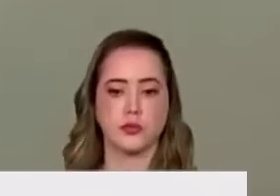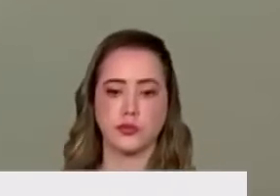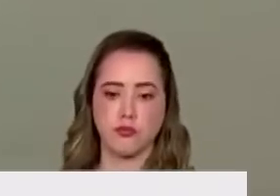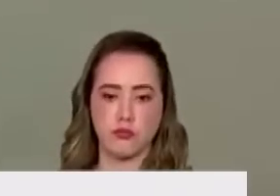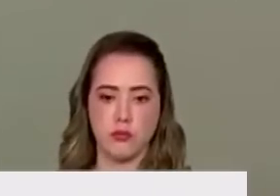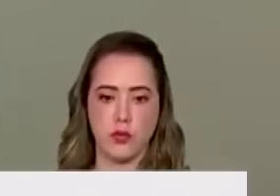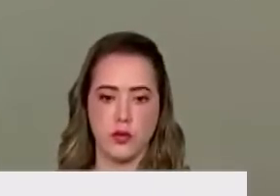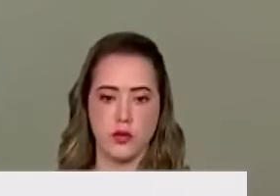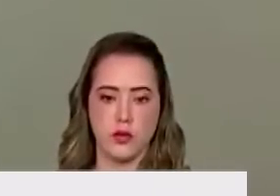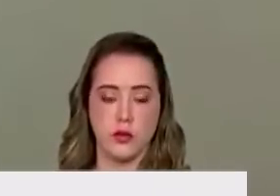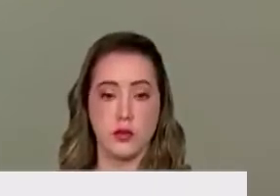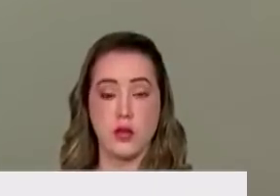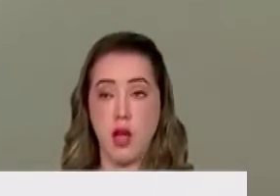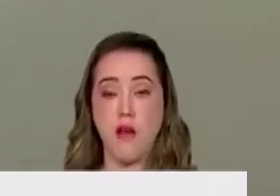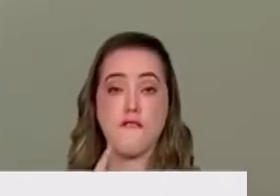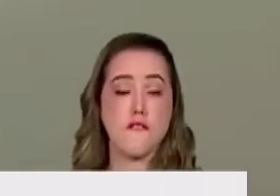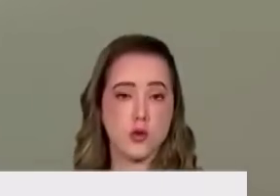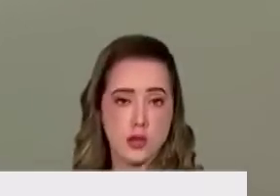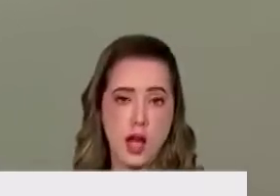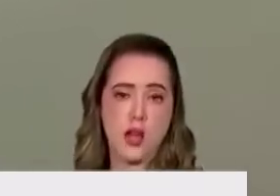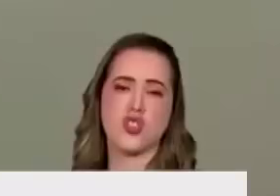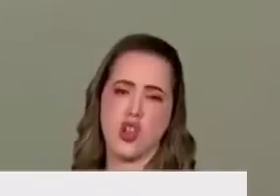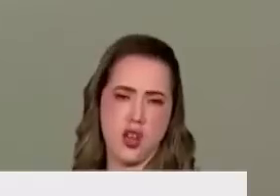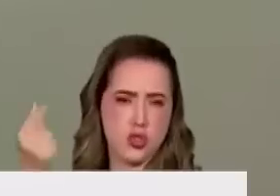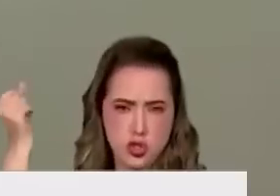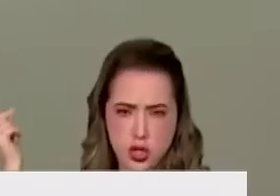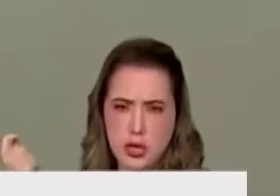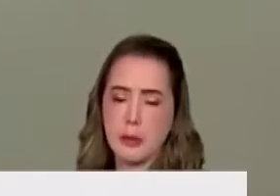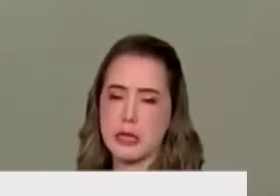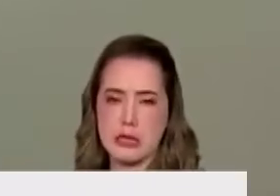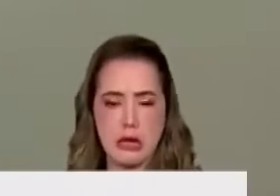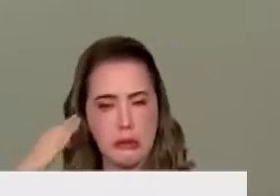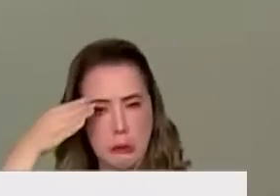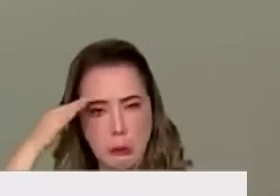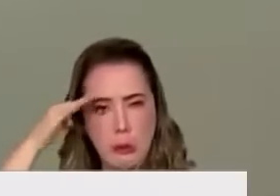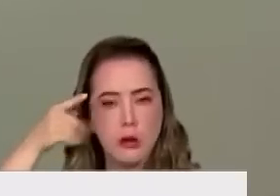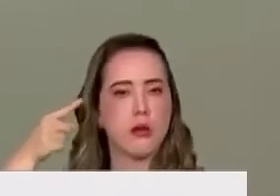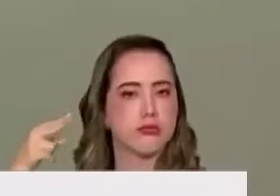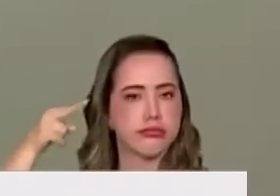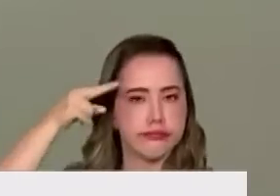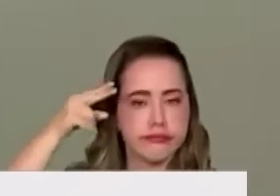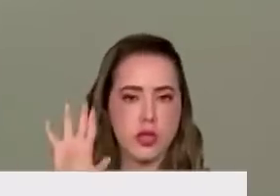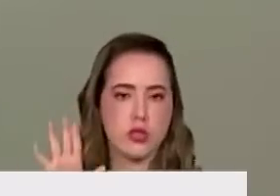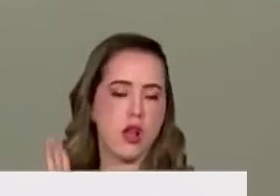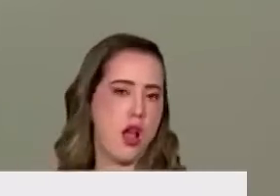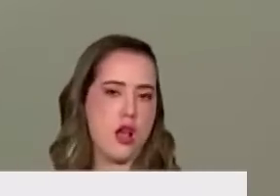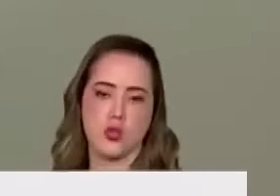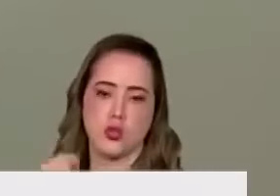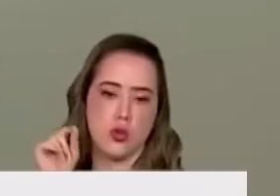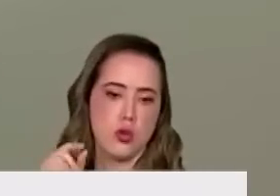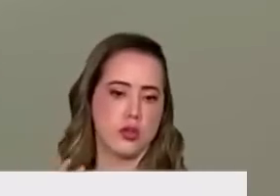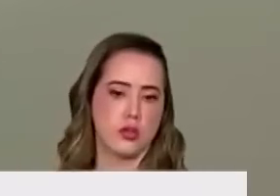ele já era vontade de fazer há muito tempo. A decisão foi, não faz semanas, não faz dias. Foi decisão